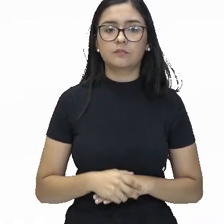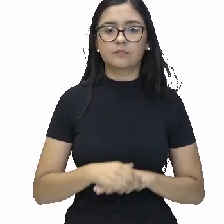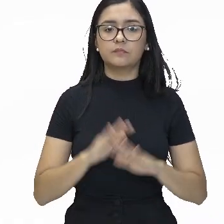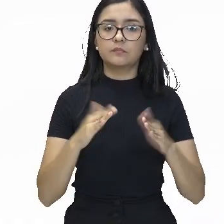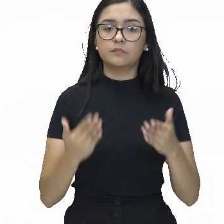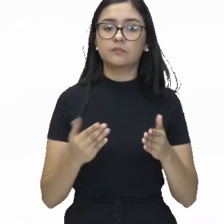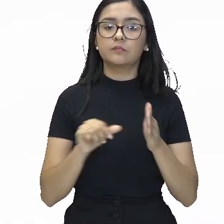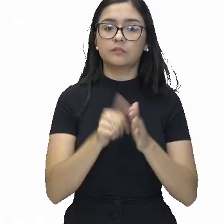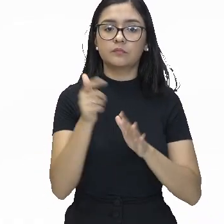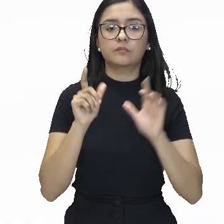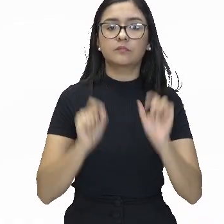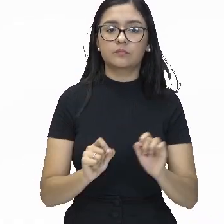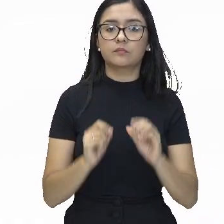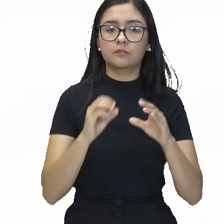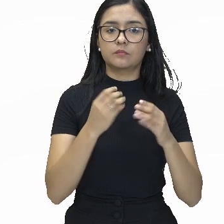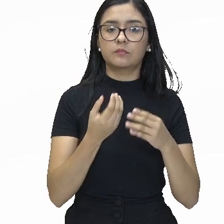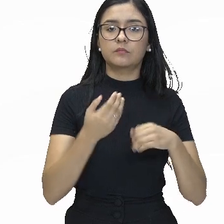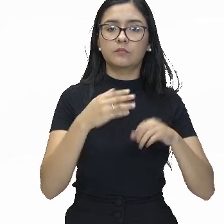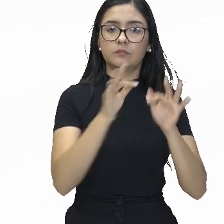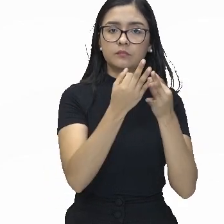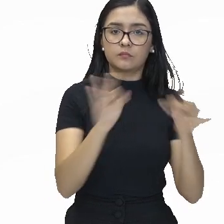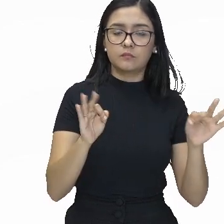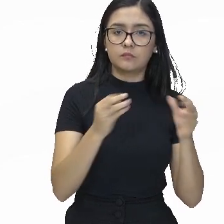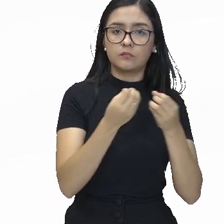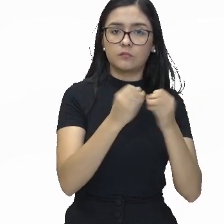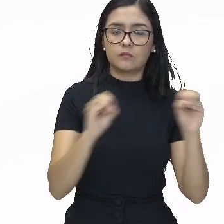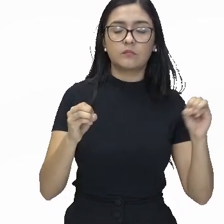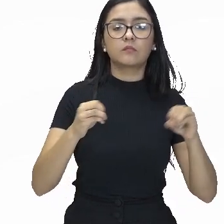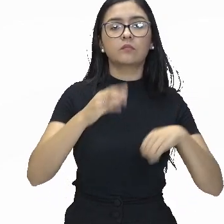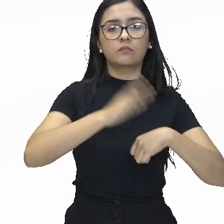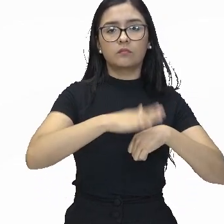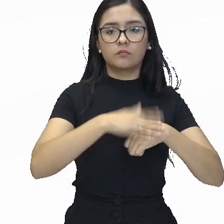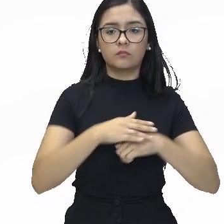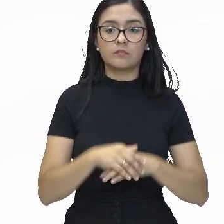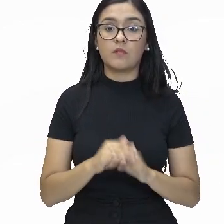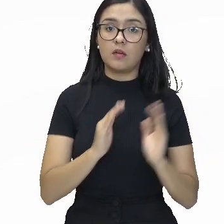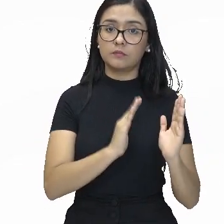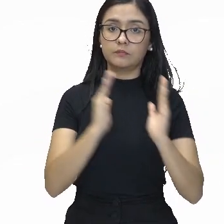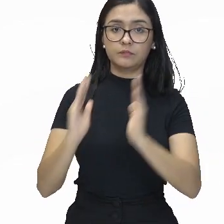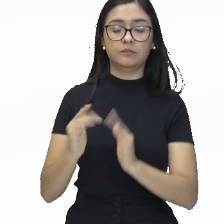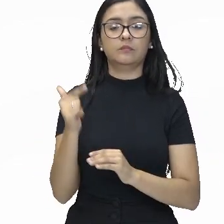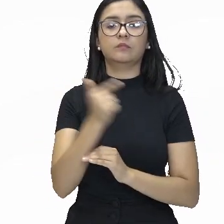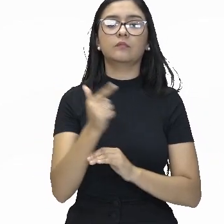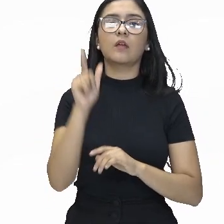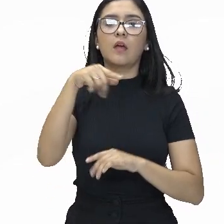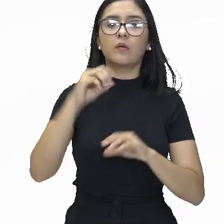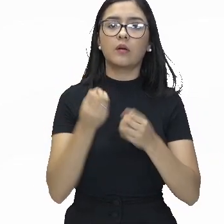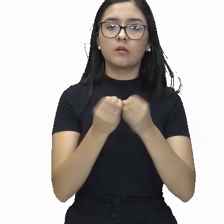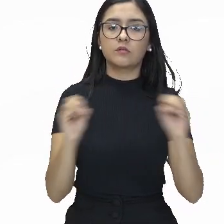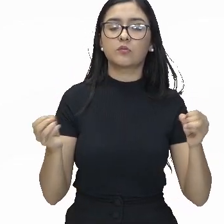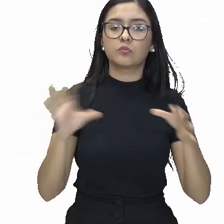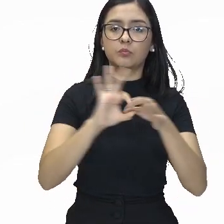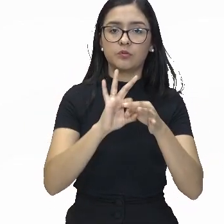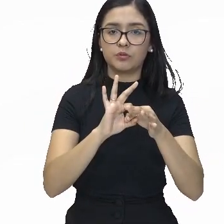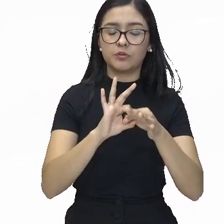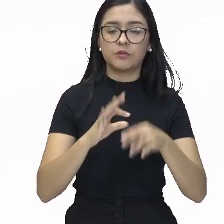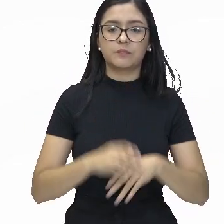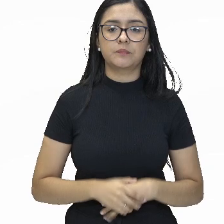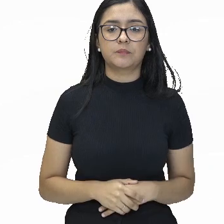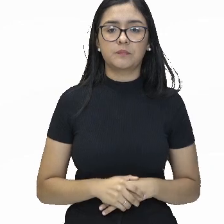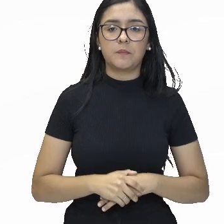primeiras são orações coordenadas. As segundas são subordinadas. Elas